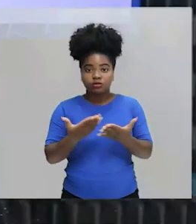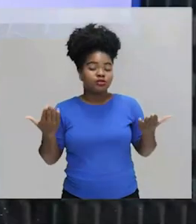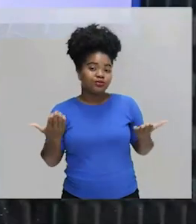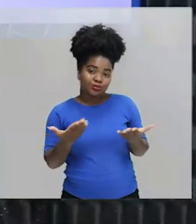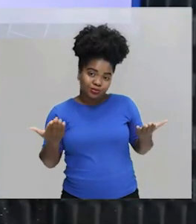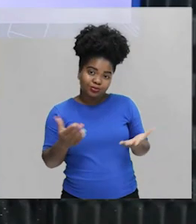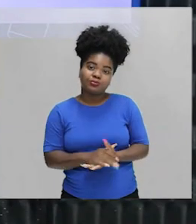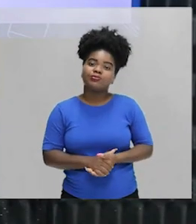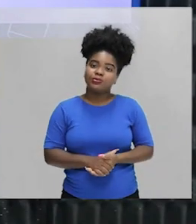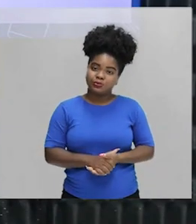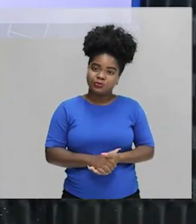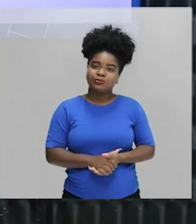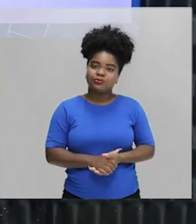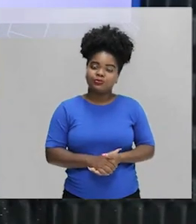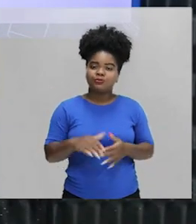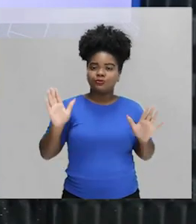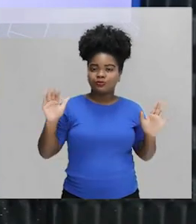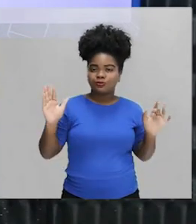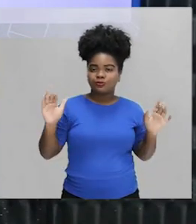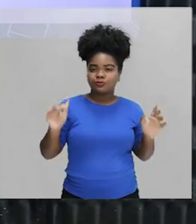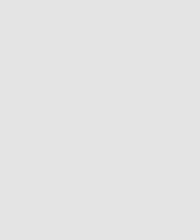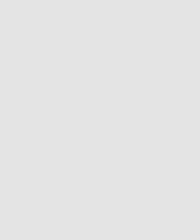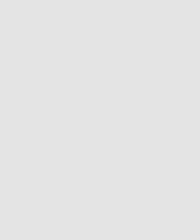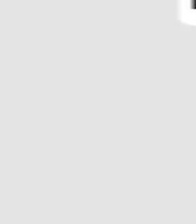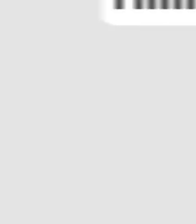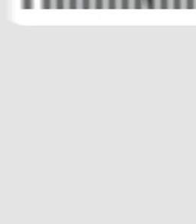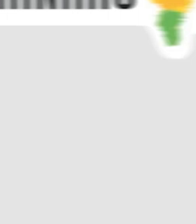aula de hoje e até a